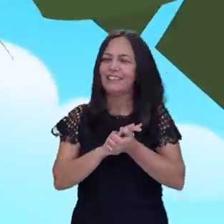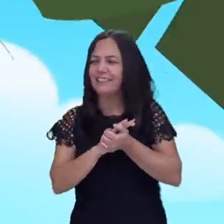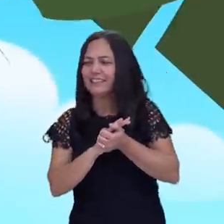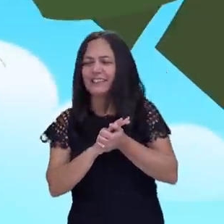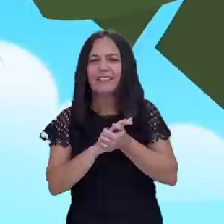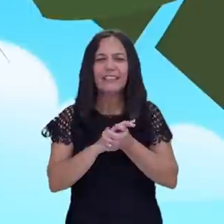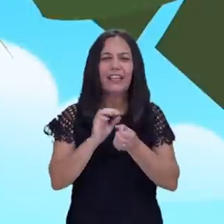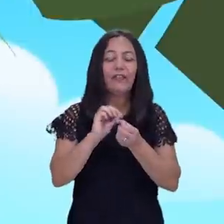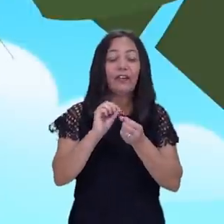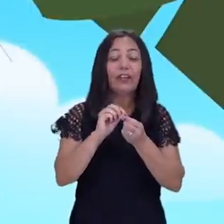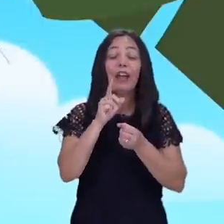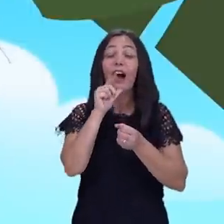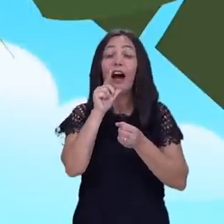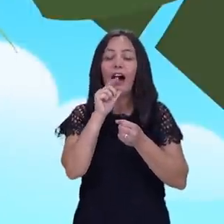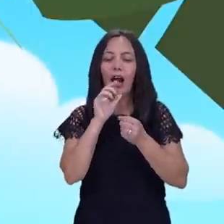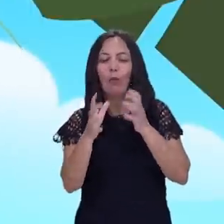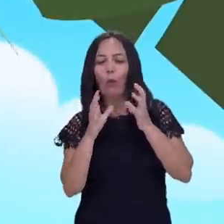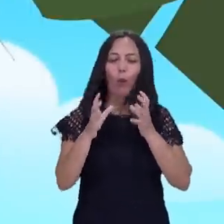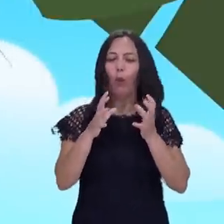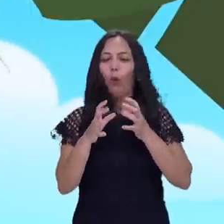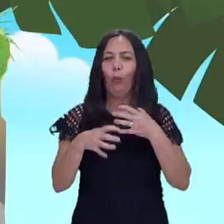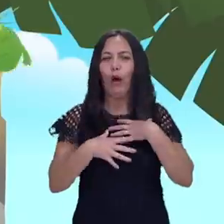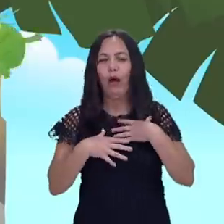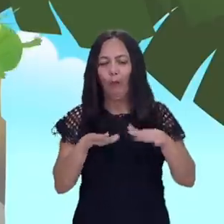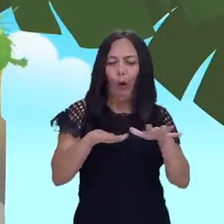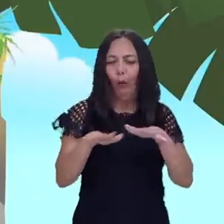Fazer a água balançar é muito legal.